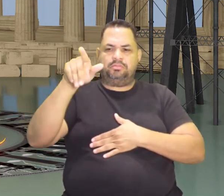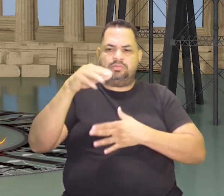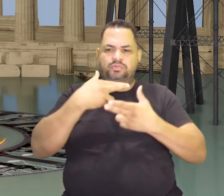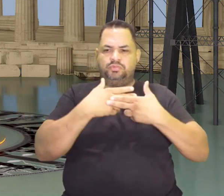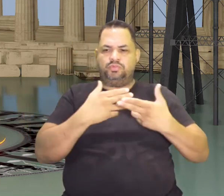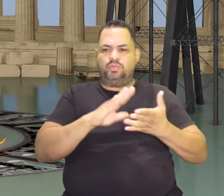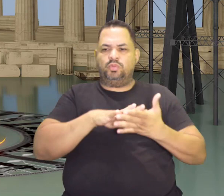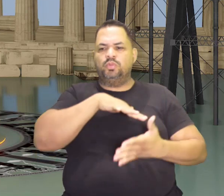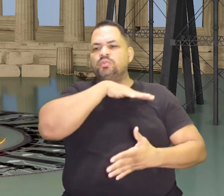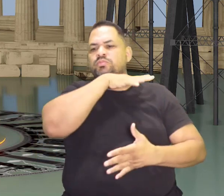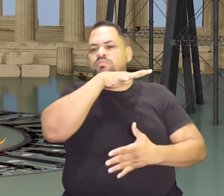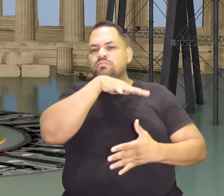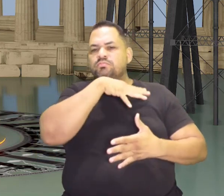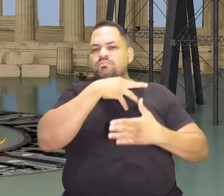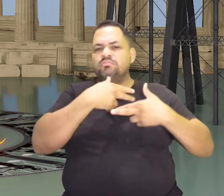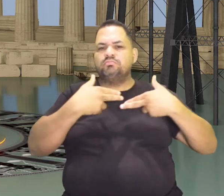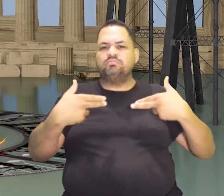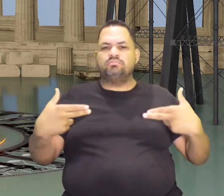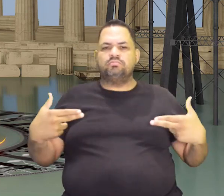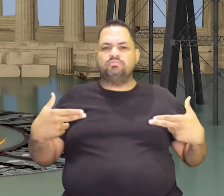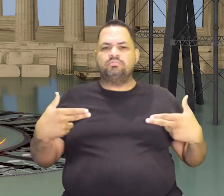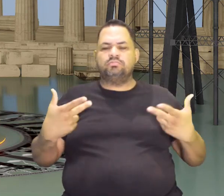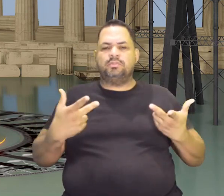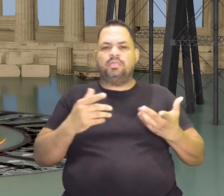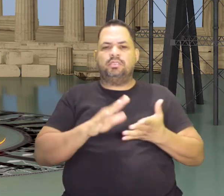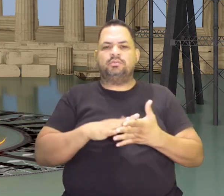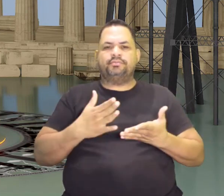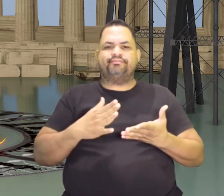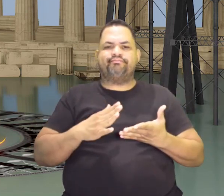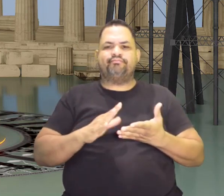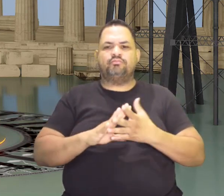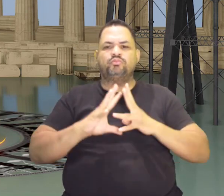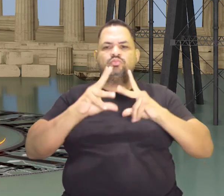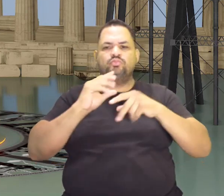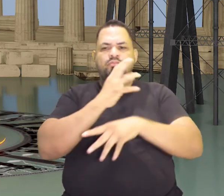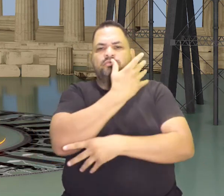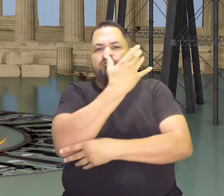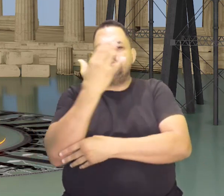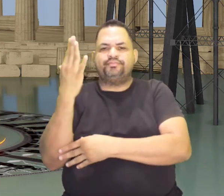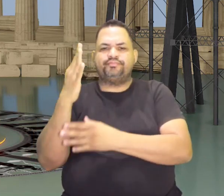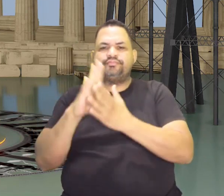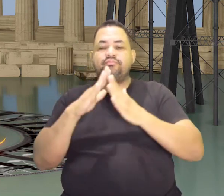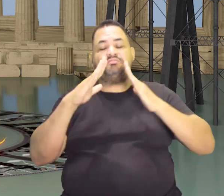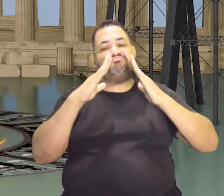espécies em si, da natureza. Dos animais